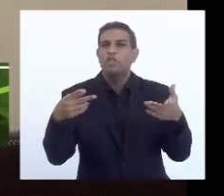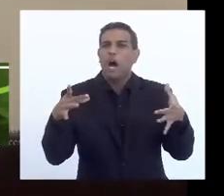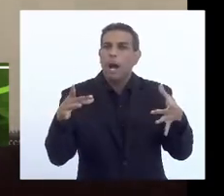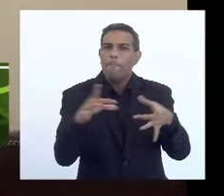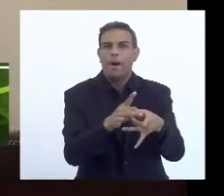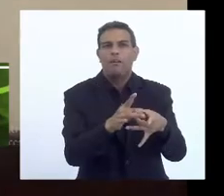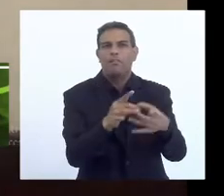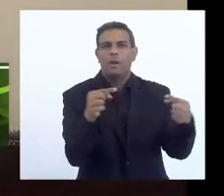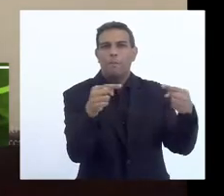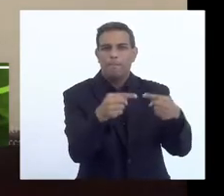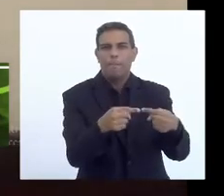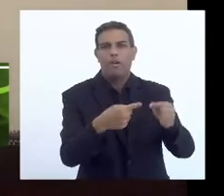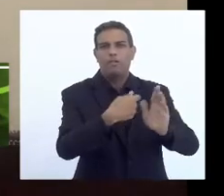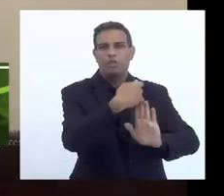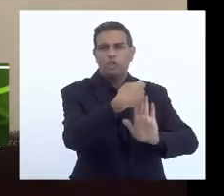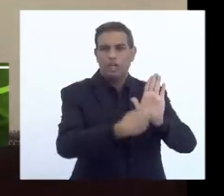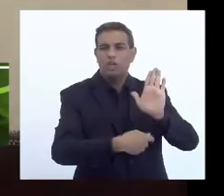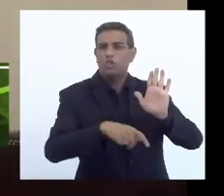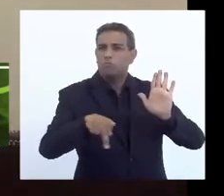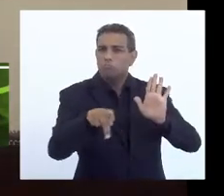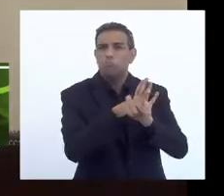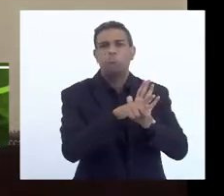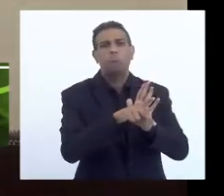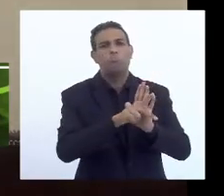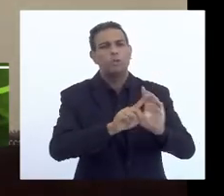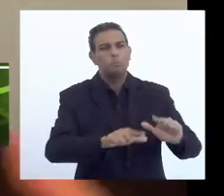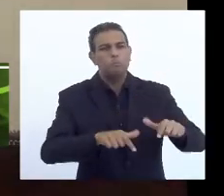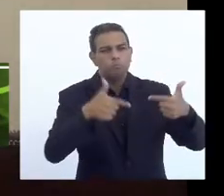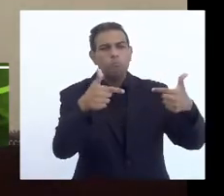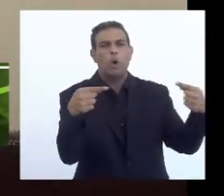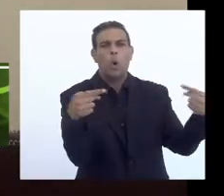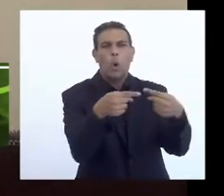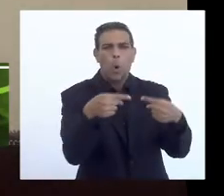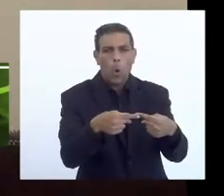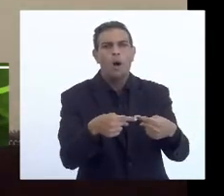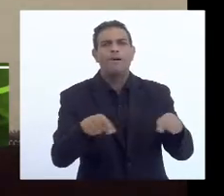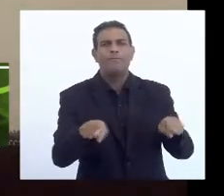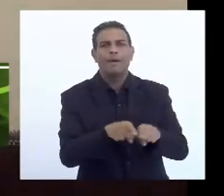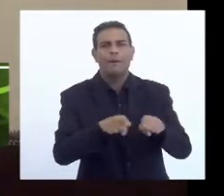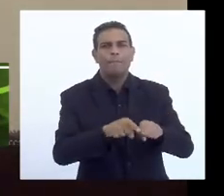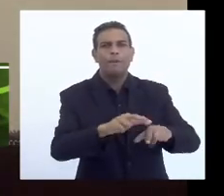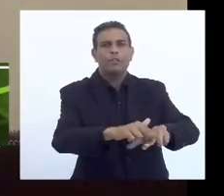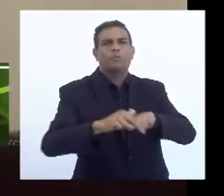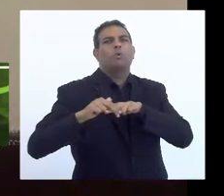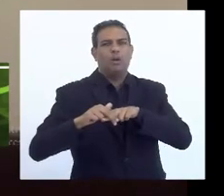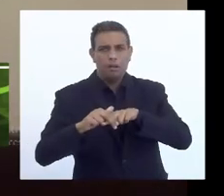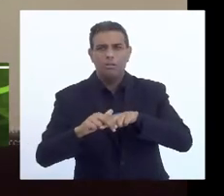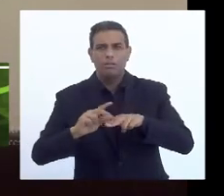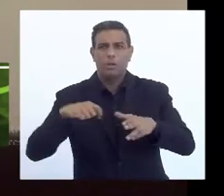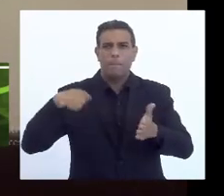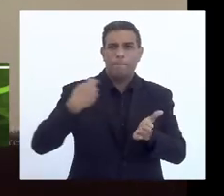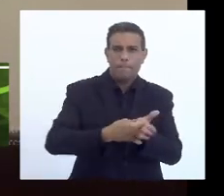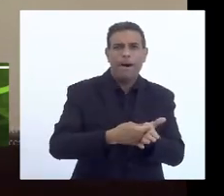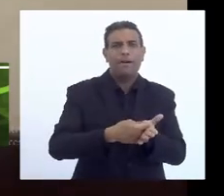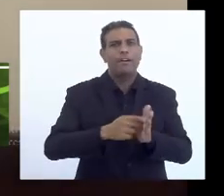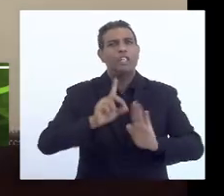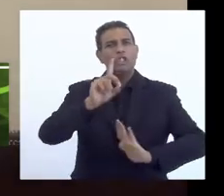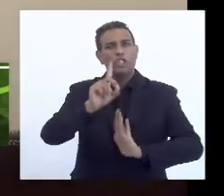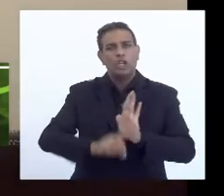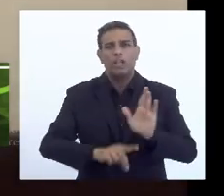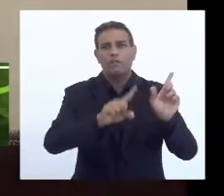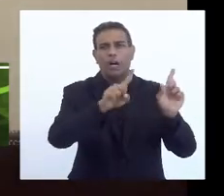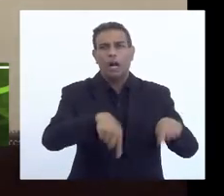estabelecida no texto constitucional, derivada da contribuição previdenciária, e esse direito me foi